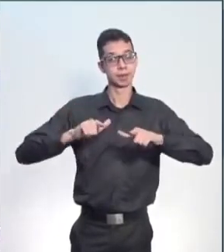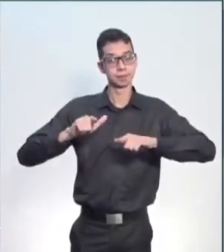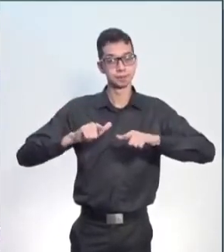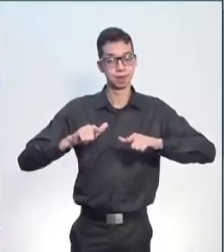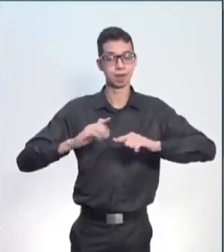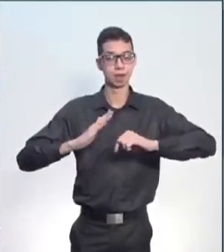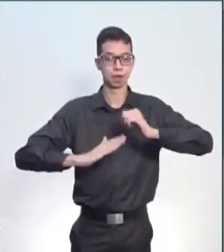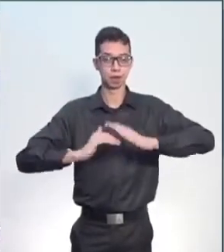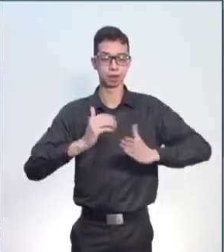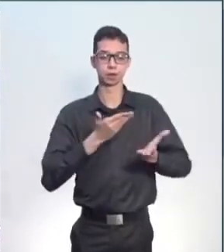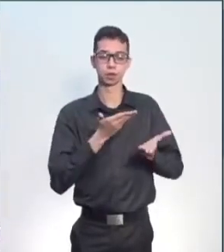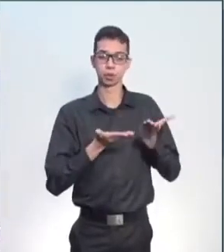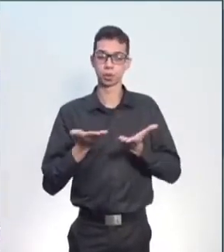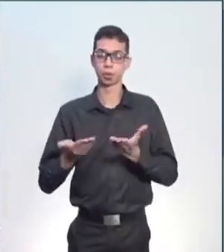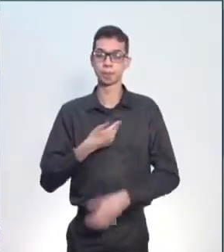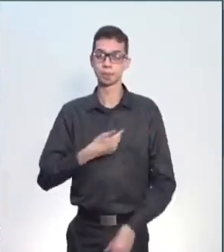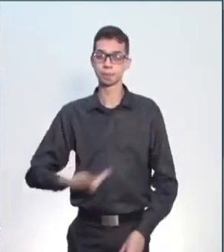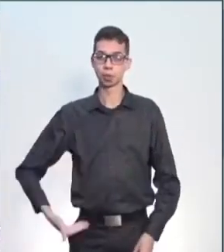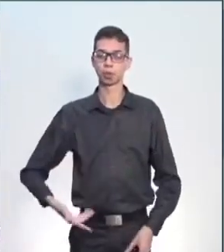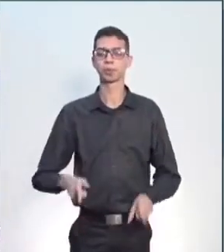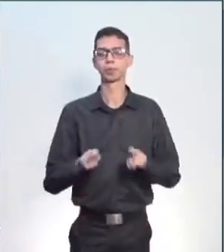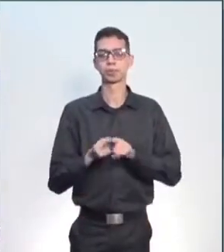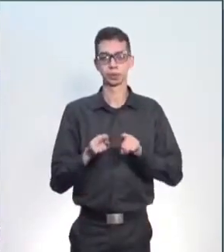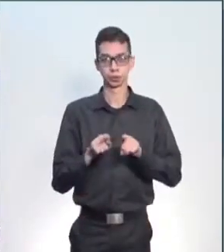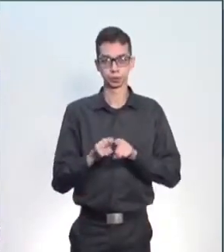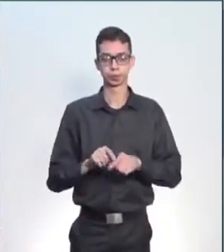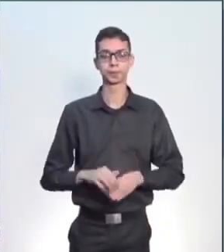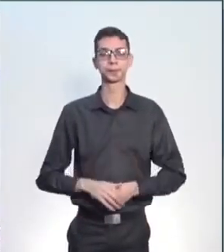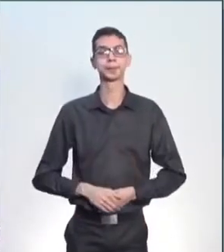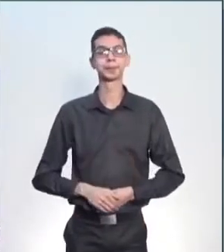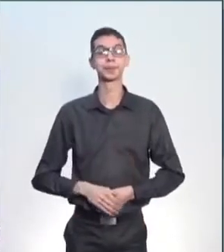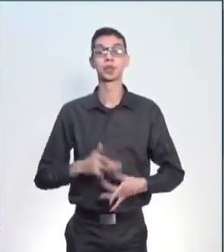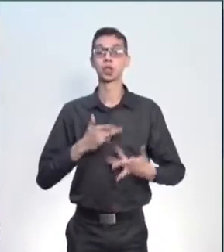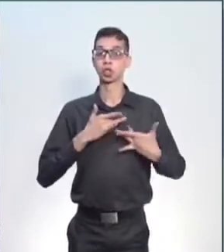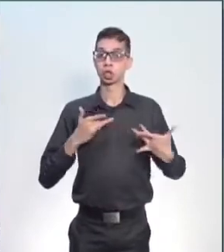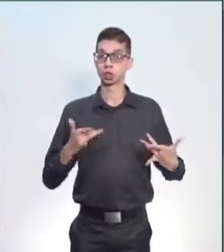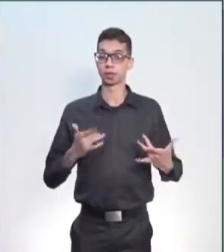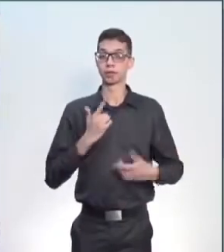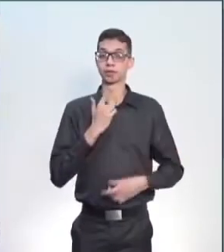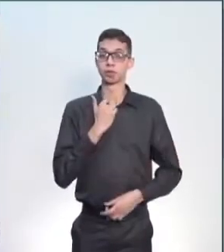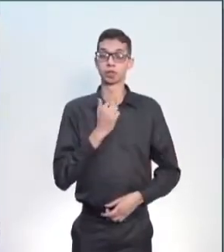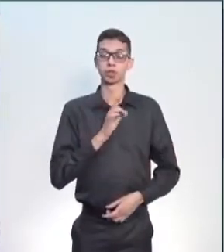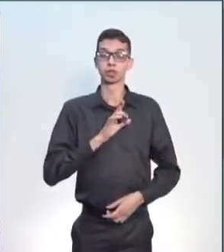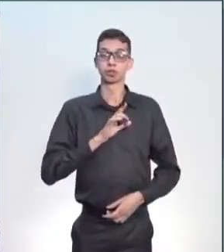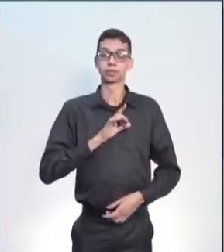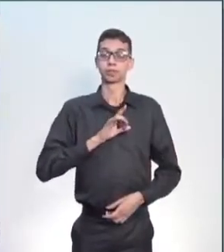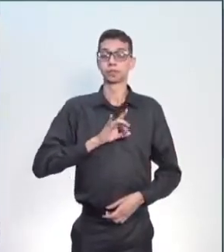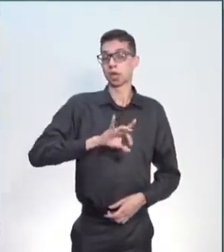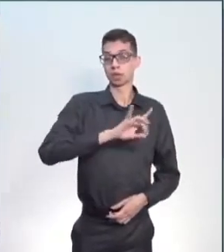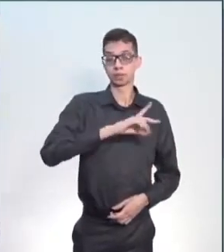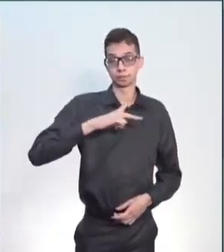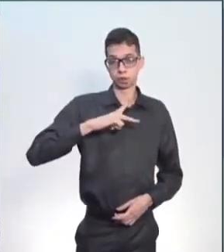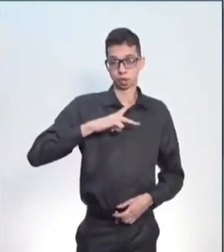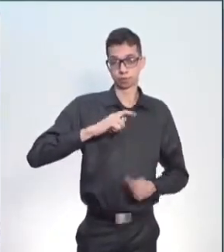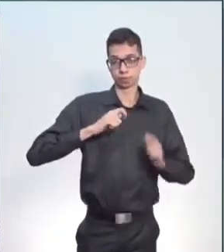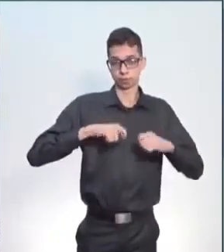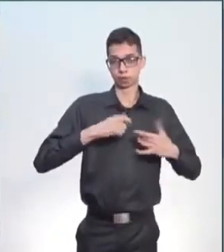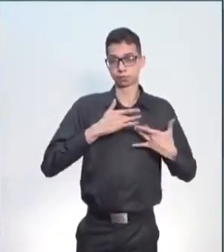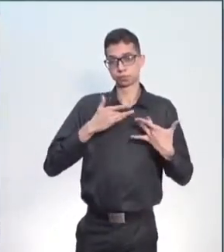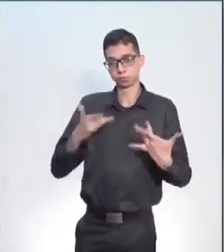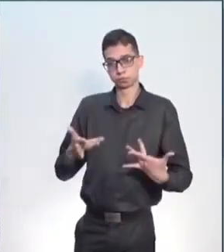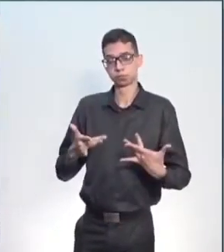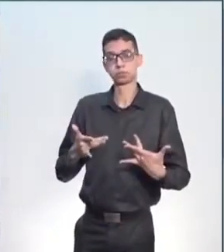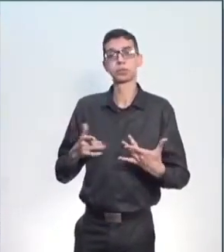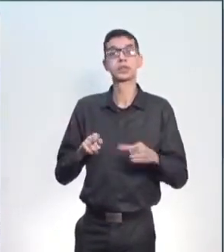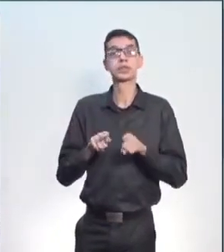legislação. A solidariedade se apresenta como uma forma espontânea entre os cidadãos e ela pode se apresentar num